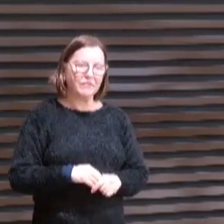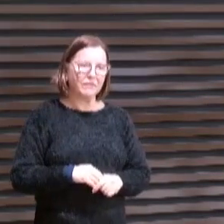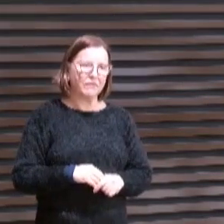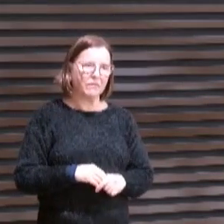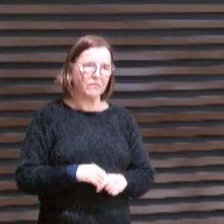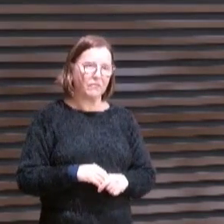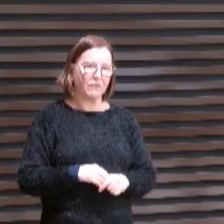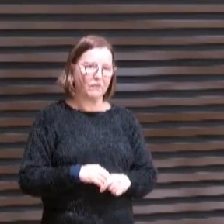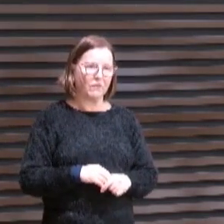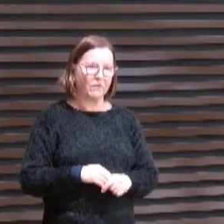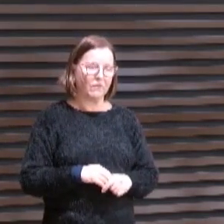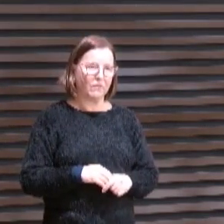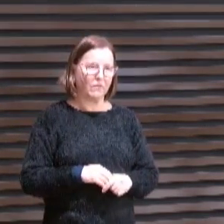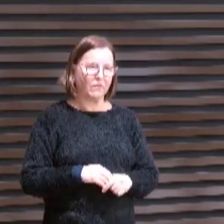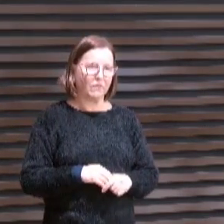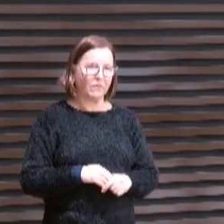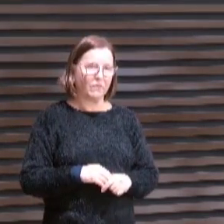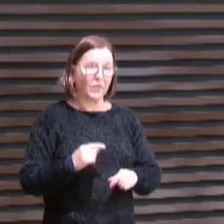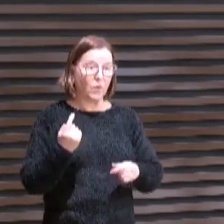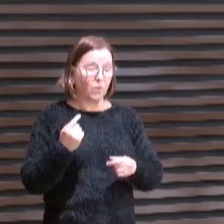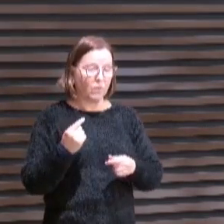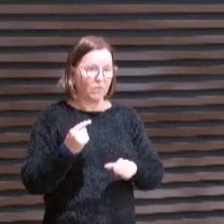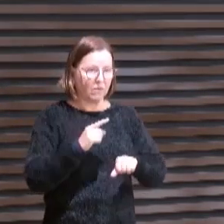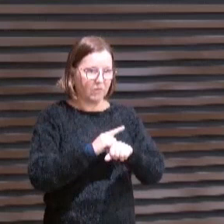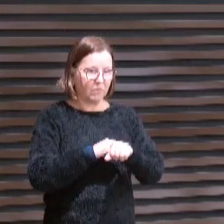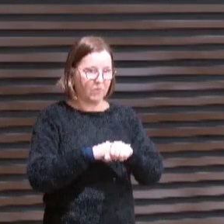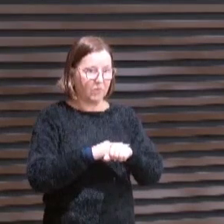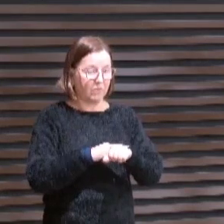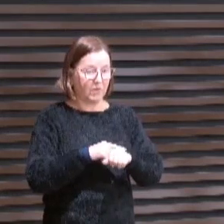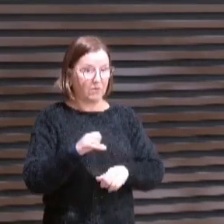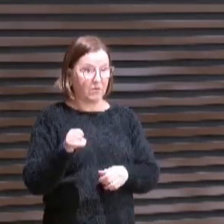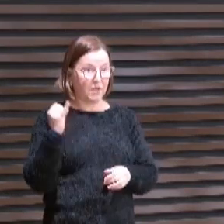Um dos pontos marcantes que nós encontramos aqui